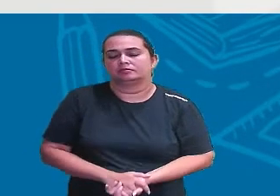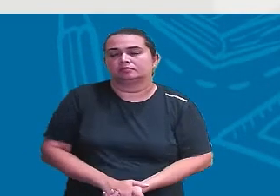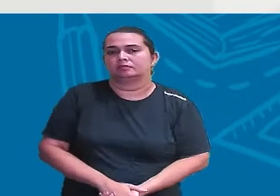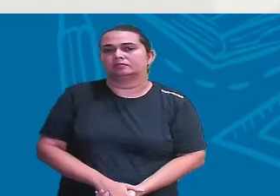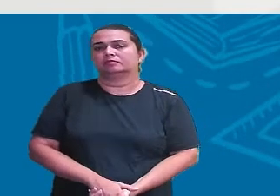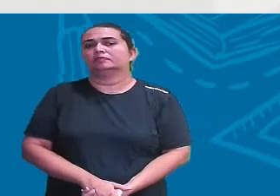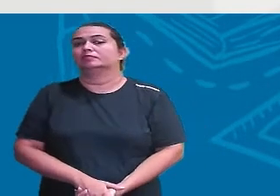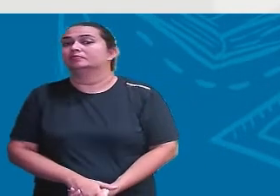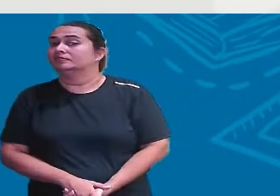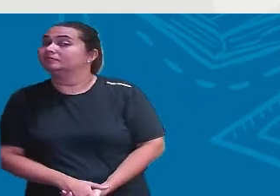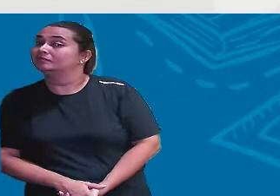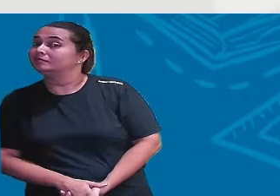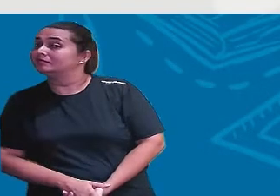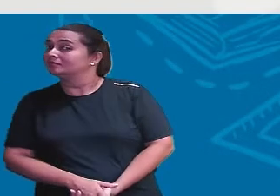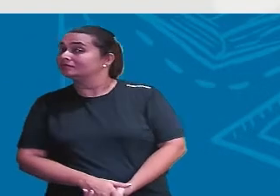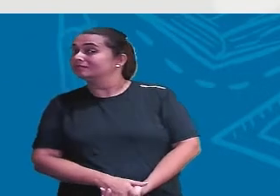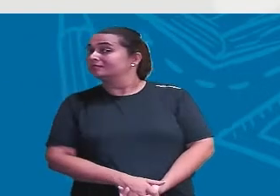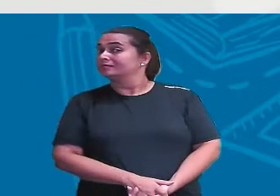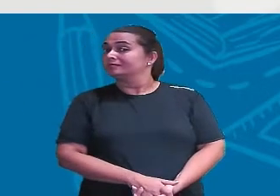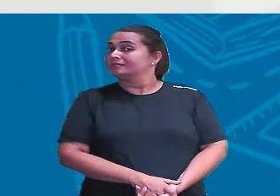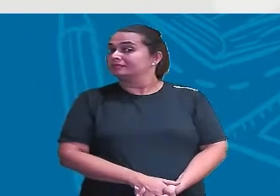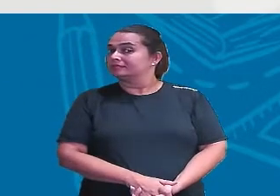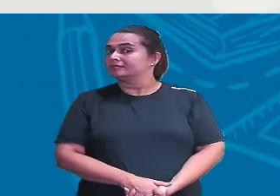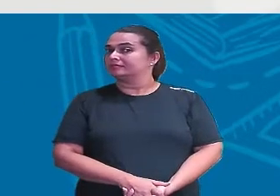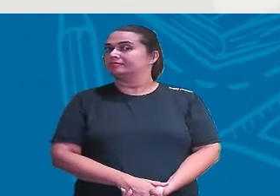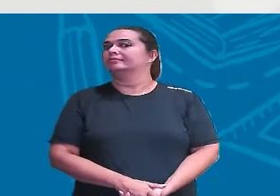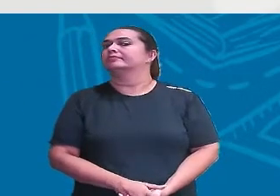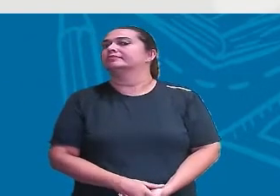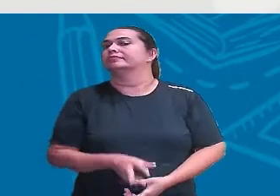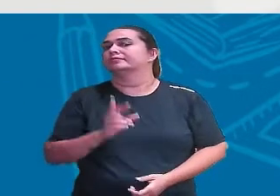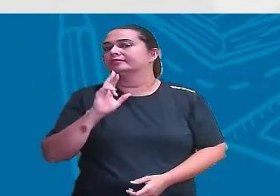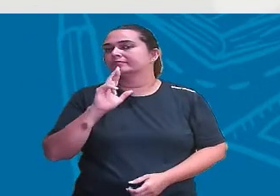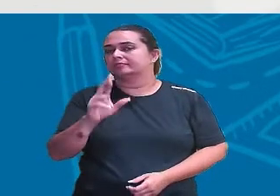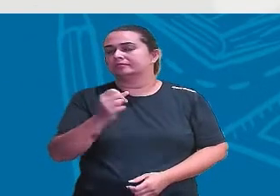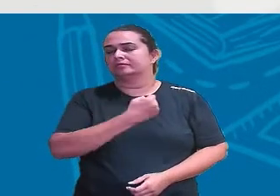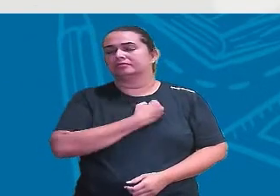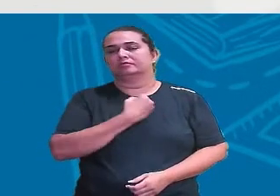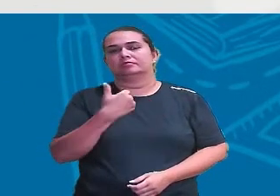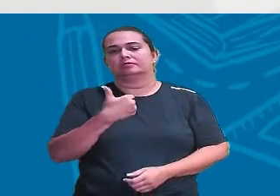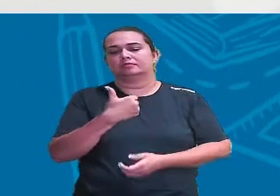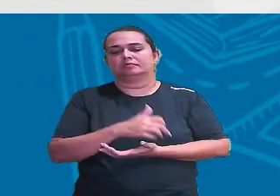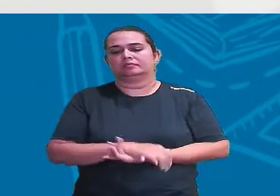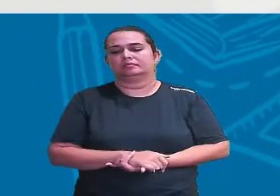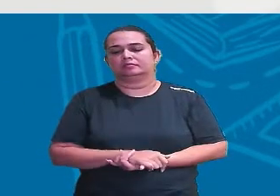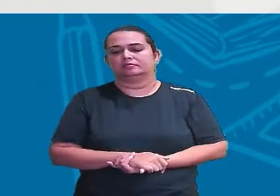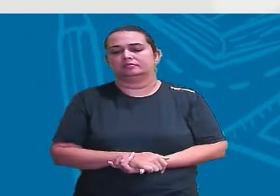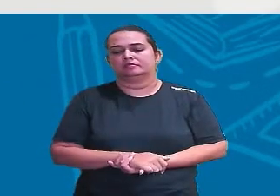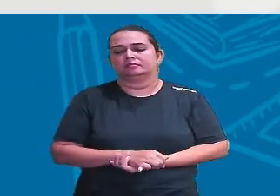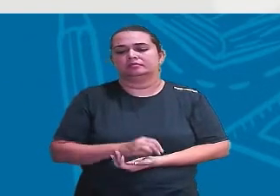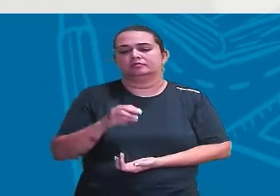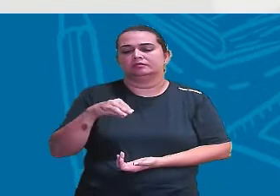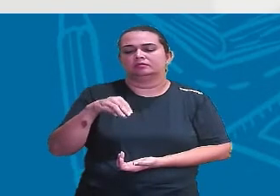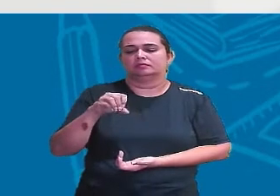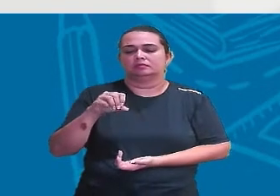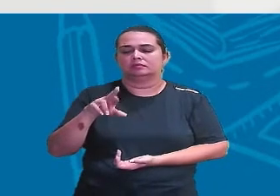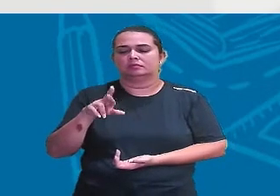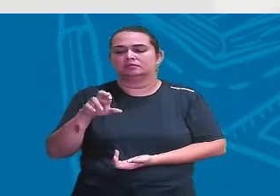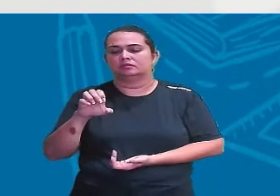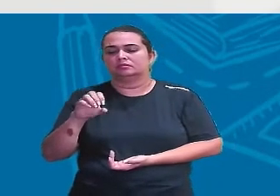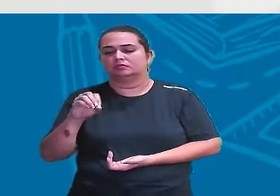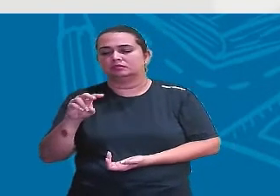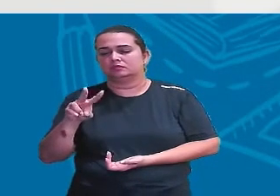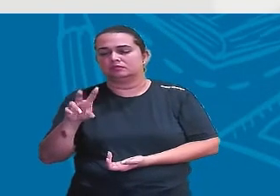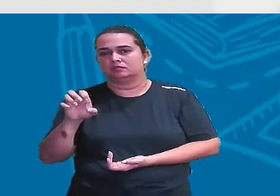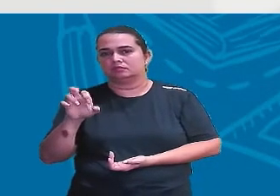Será que vocês vão acertar? Bom, vamos para a primeira e vamos focar nessa letra A. Moreover. Vocês viram essa